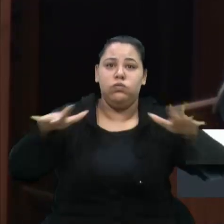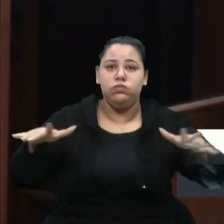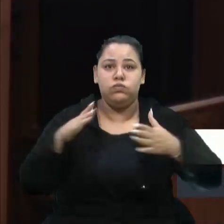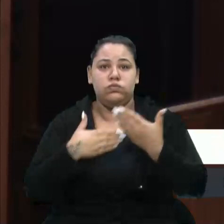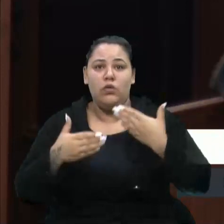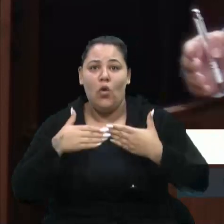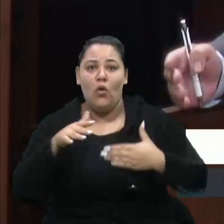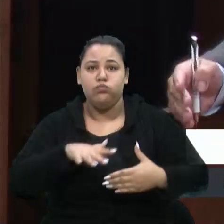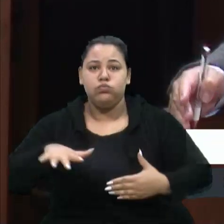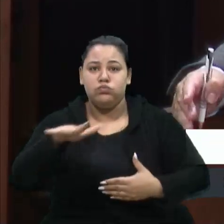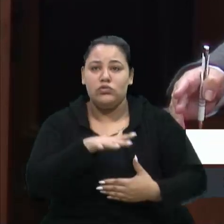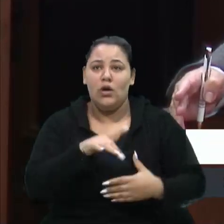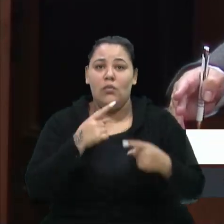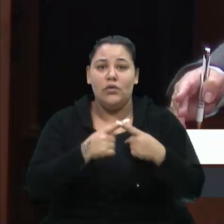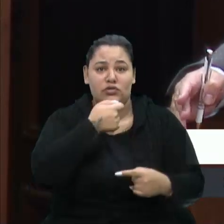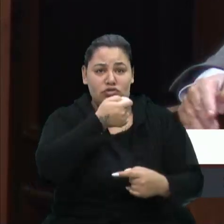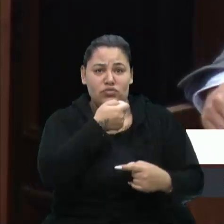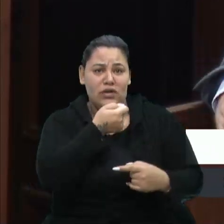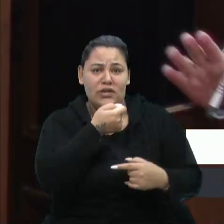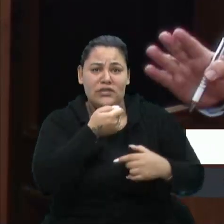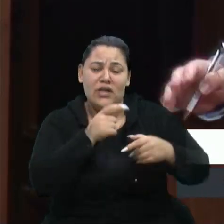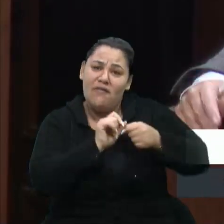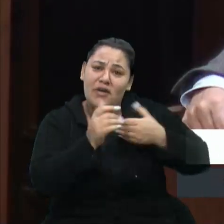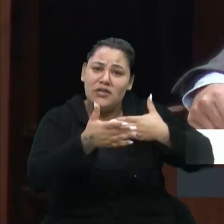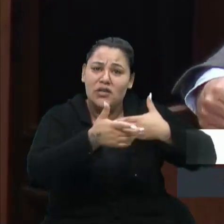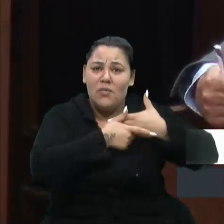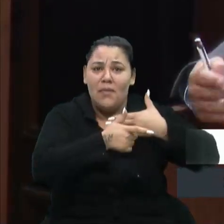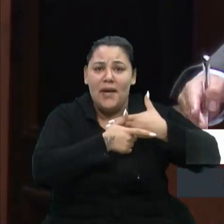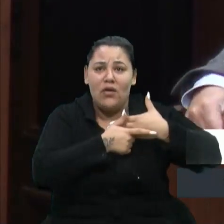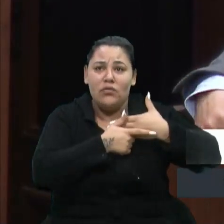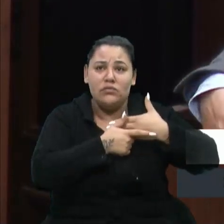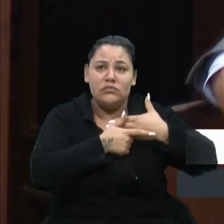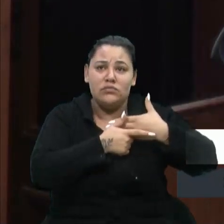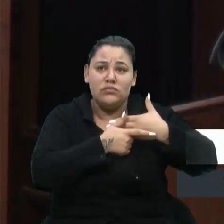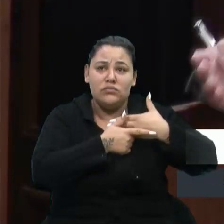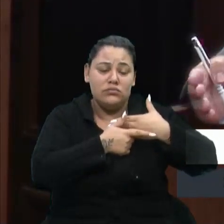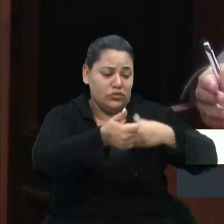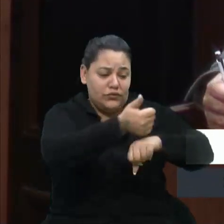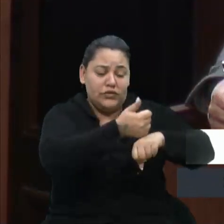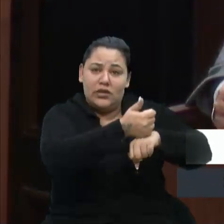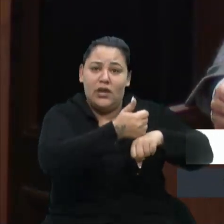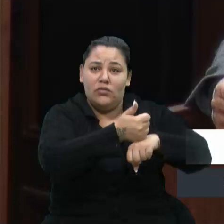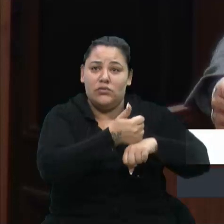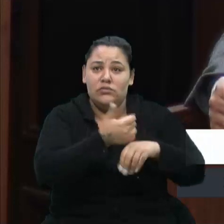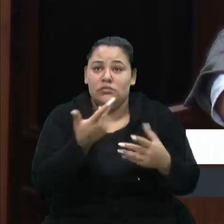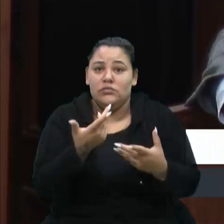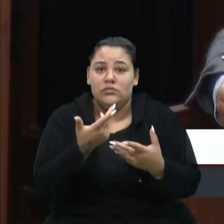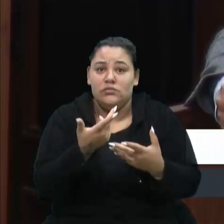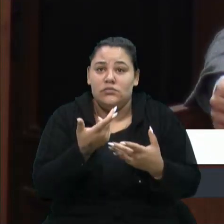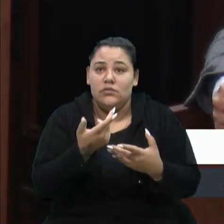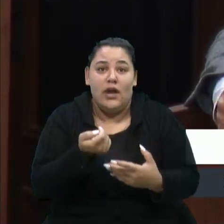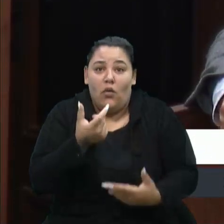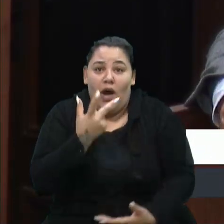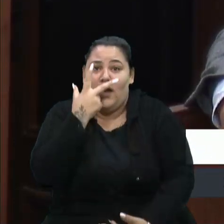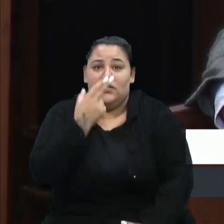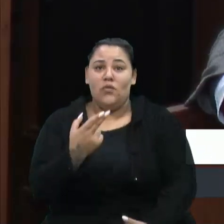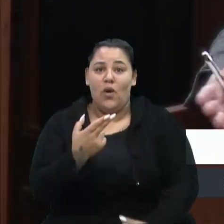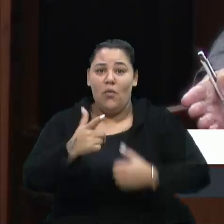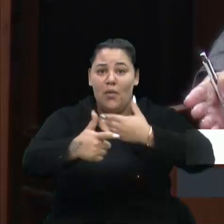o jornalistas fazem o seu papel faz o seu papel de papel parecido inclusive adobestando com o